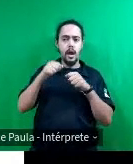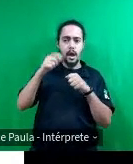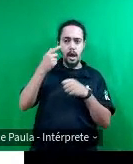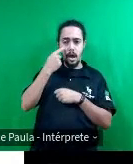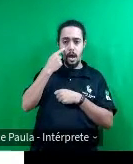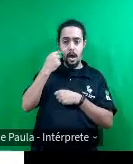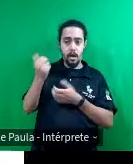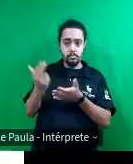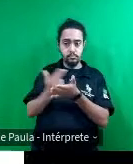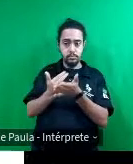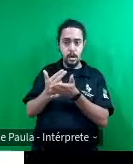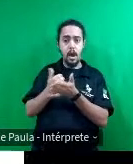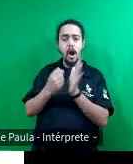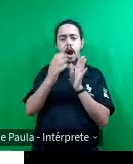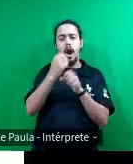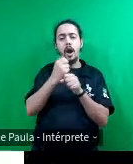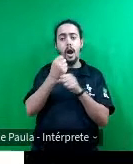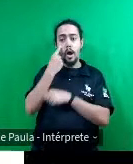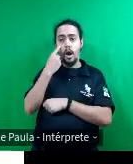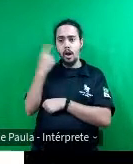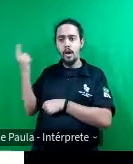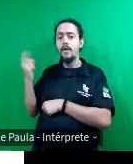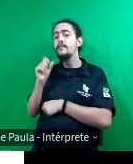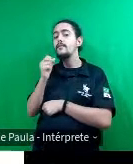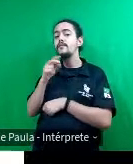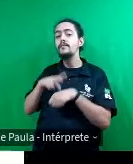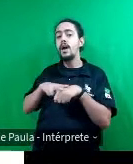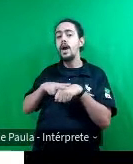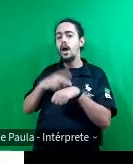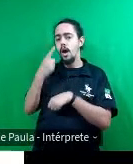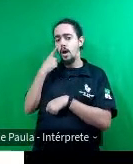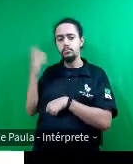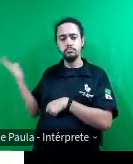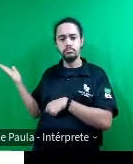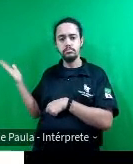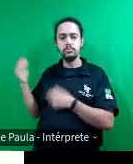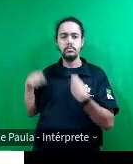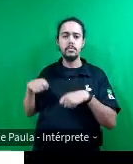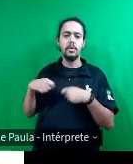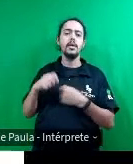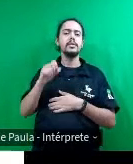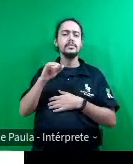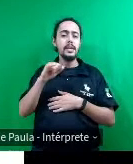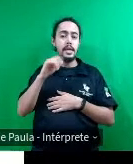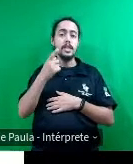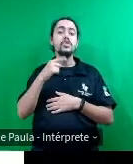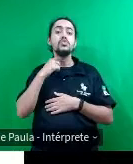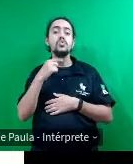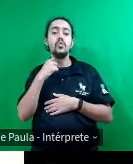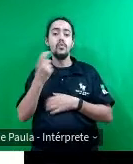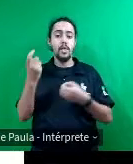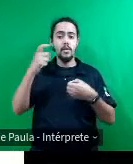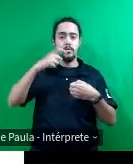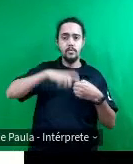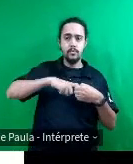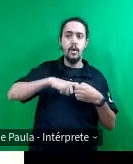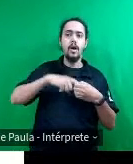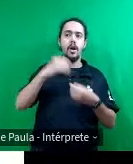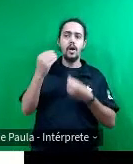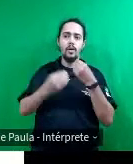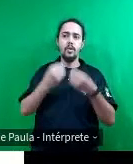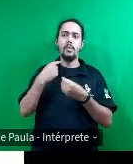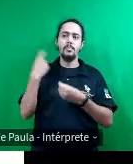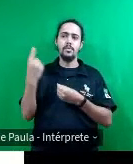eu deduzi como chegar nessa equação. Muito simples, muito tranquilo, tá? Então volta lá, quem tiver com um pouco de dúvida de como que nós chegamos